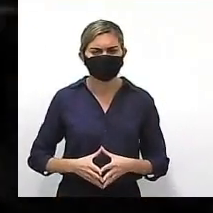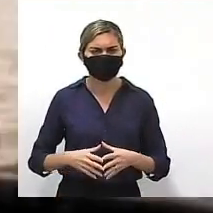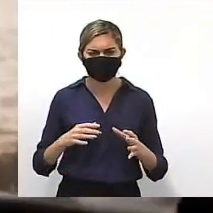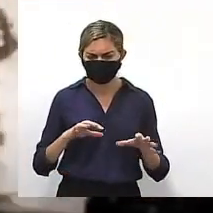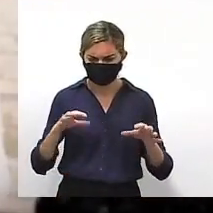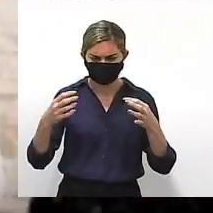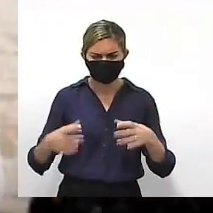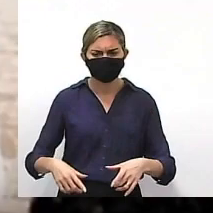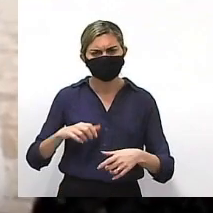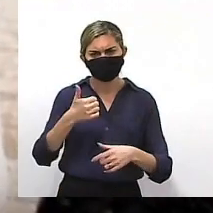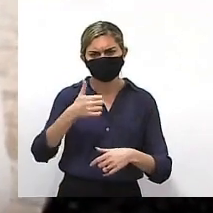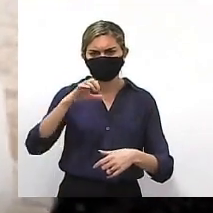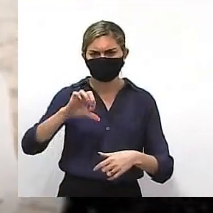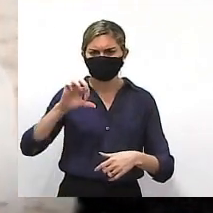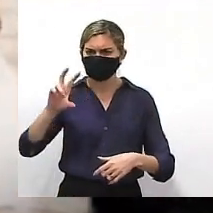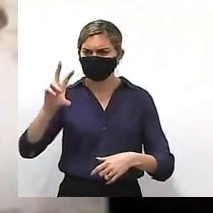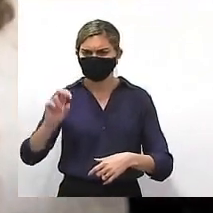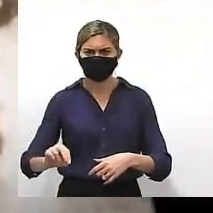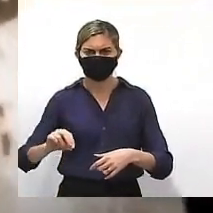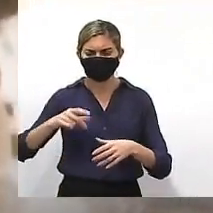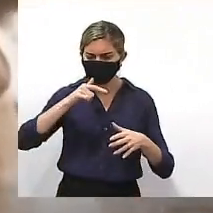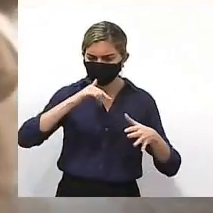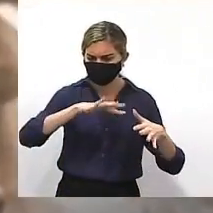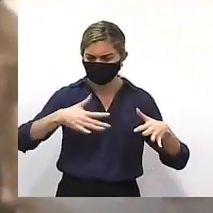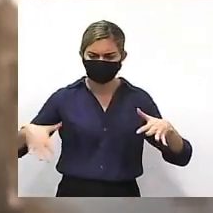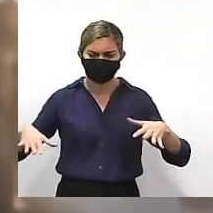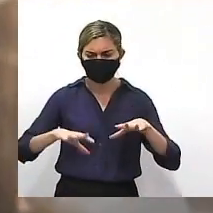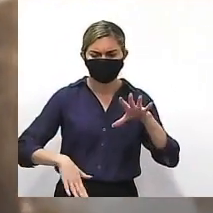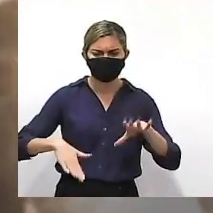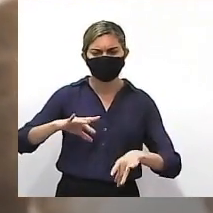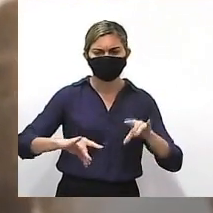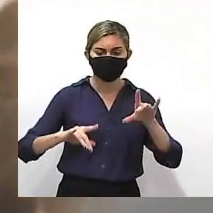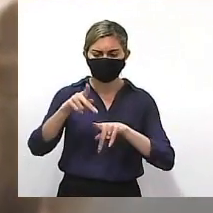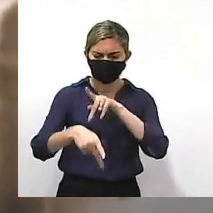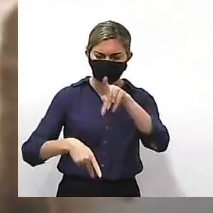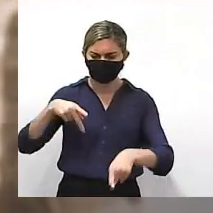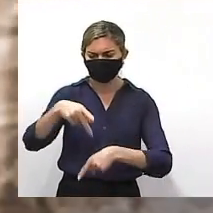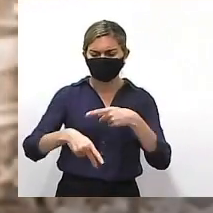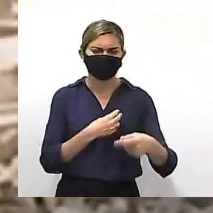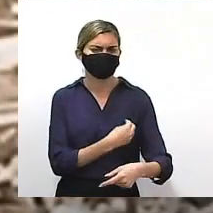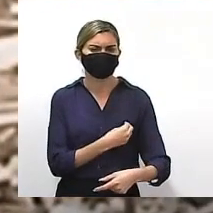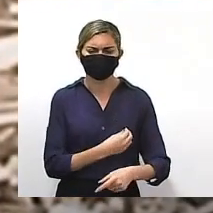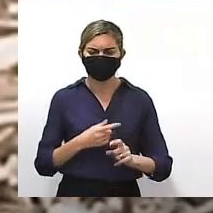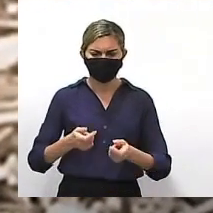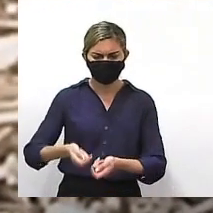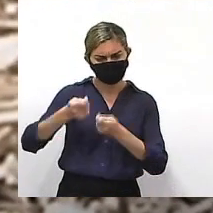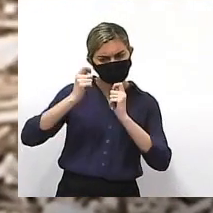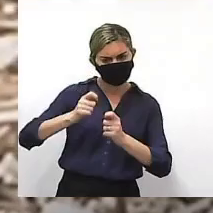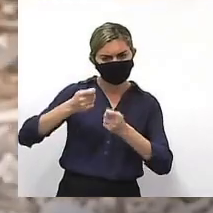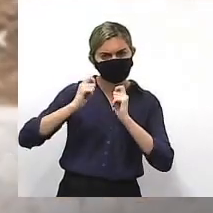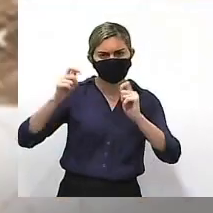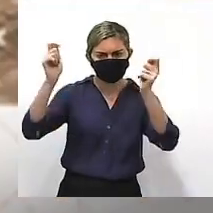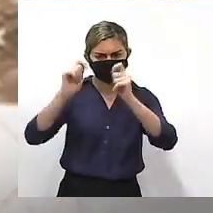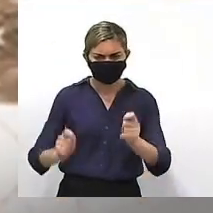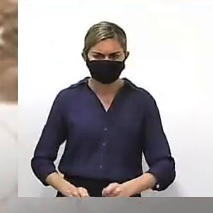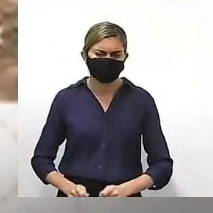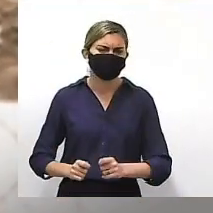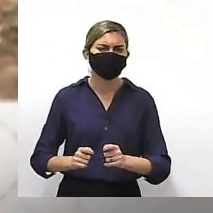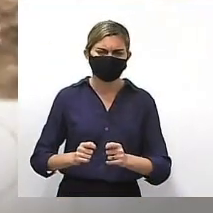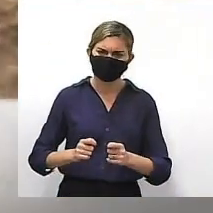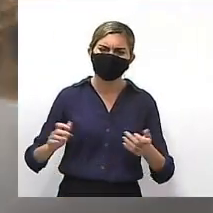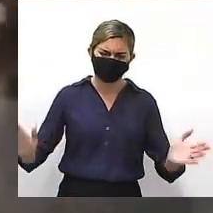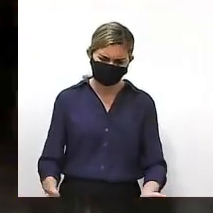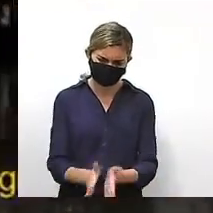Formada na década de 50, às margens do mangue, sua população sobrevivia da pesca artesanal em condições de